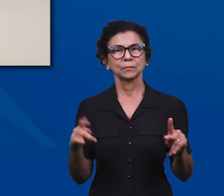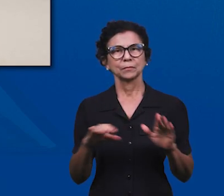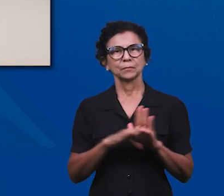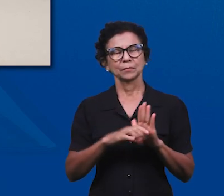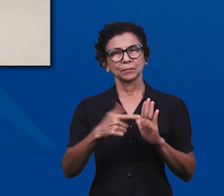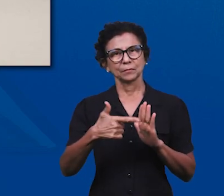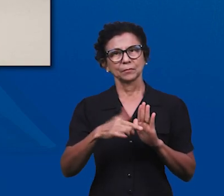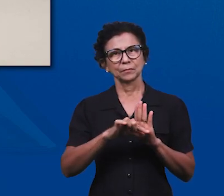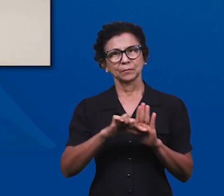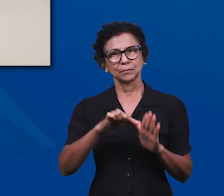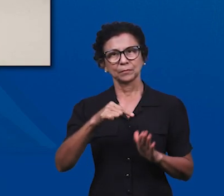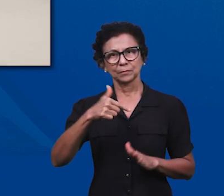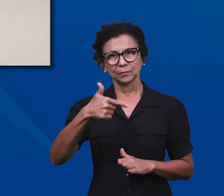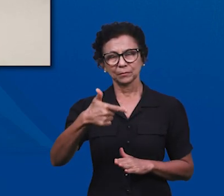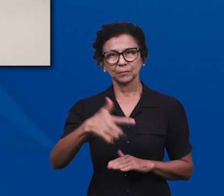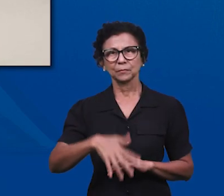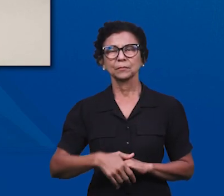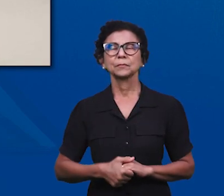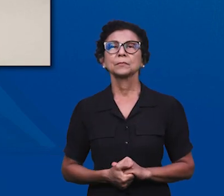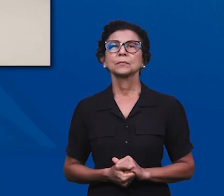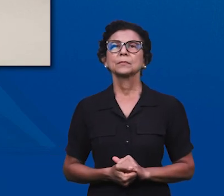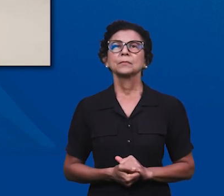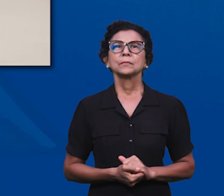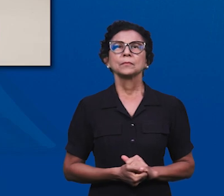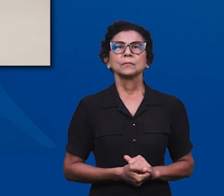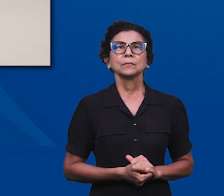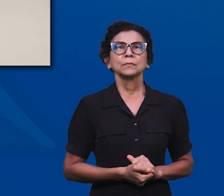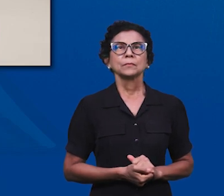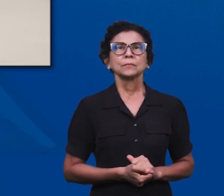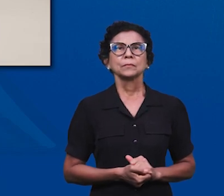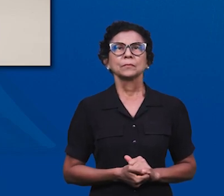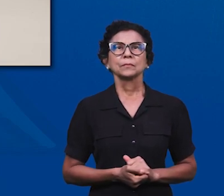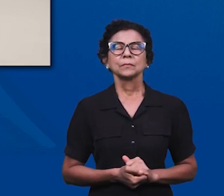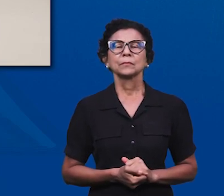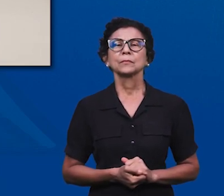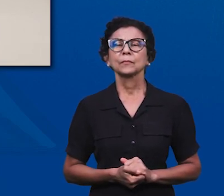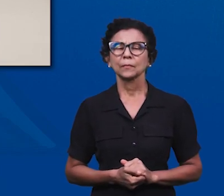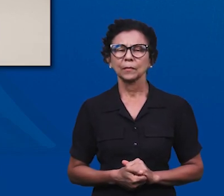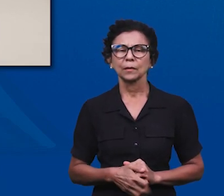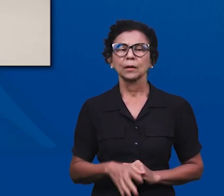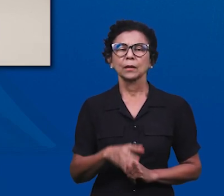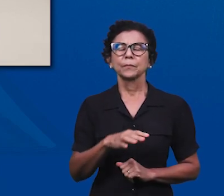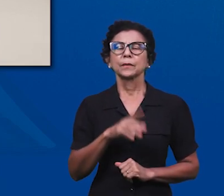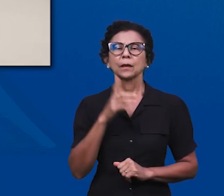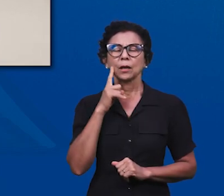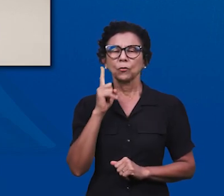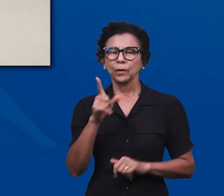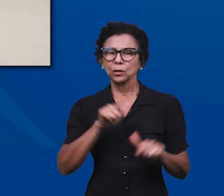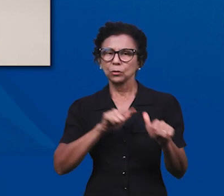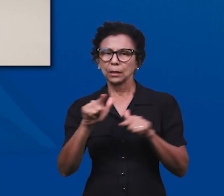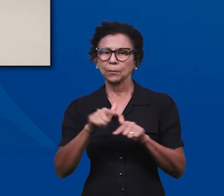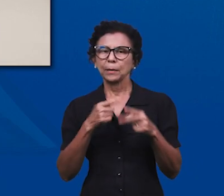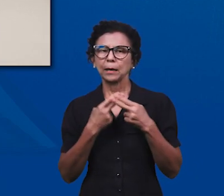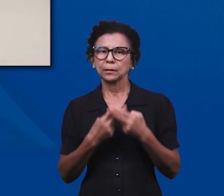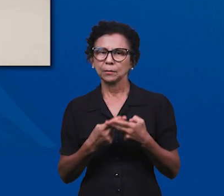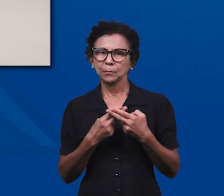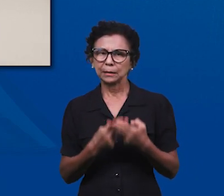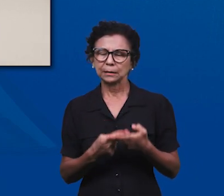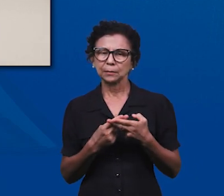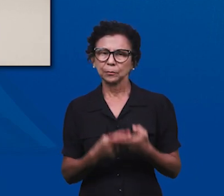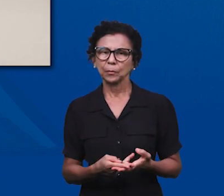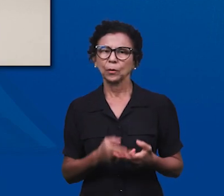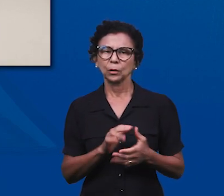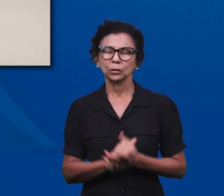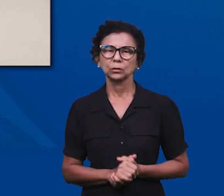capítulo 2, versículo 2. Está escrito: eu sei as tuas obras e o teu trabalho e a tua paciência, e que não podes sofrer os maus,